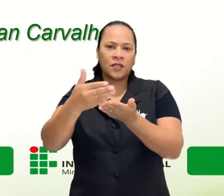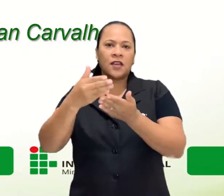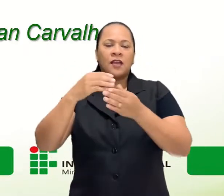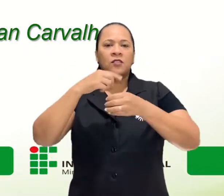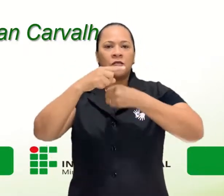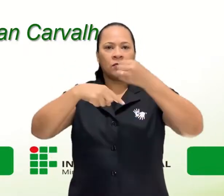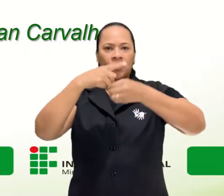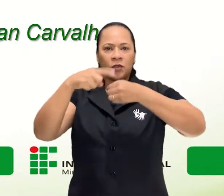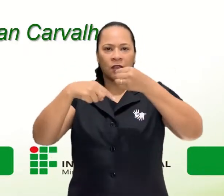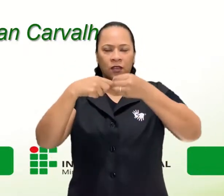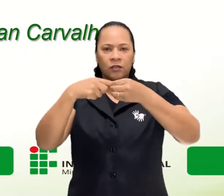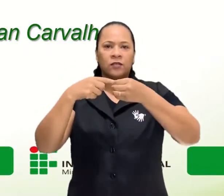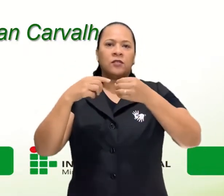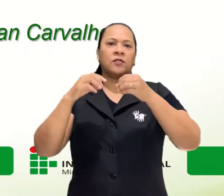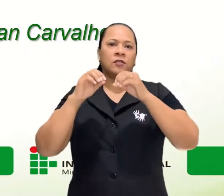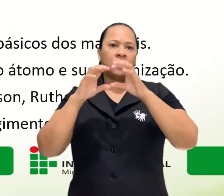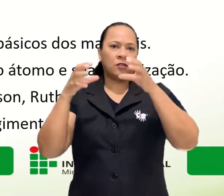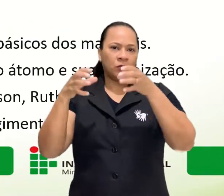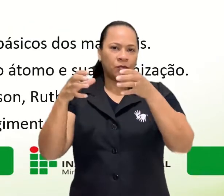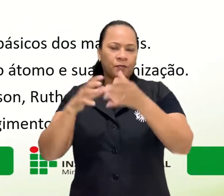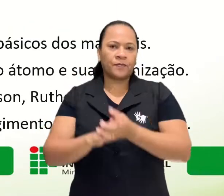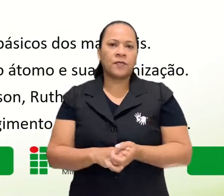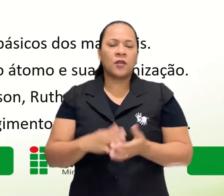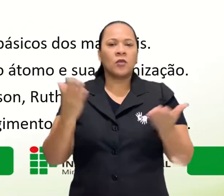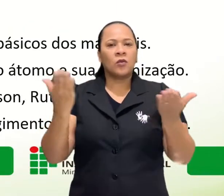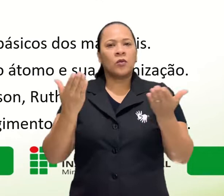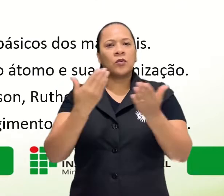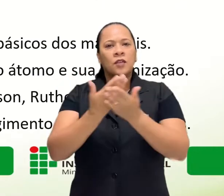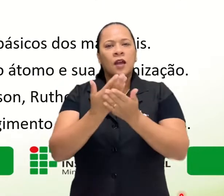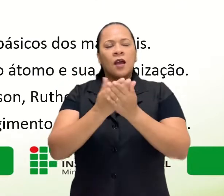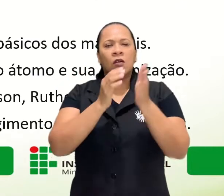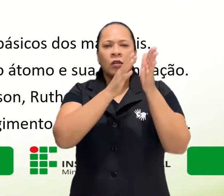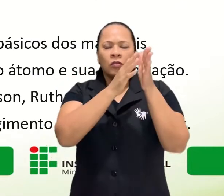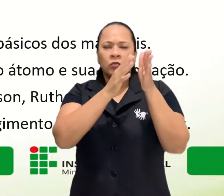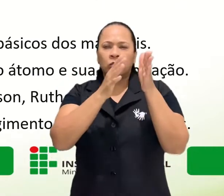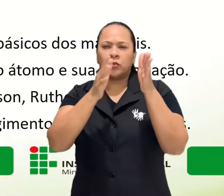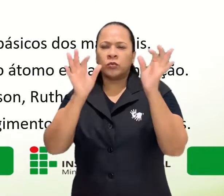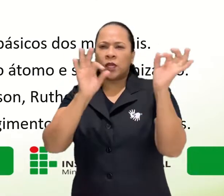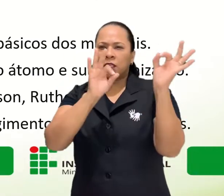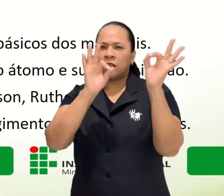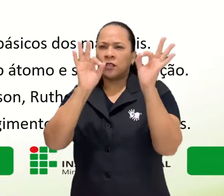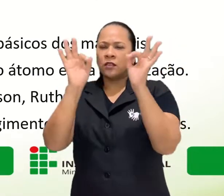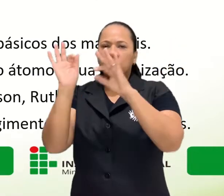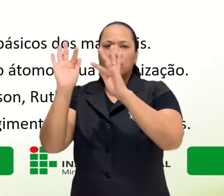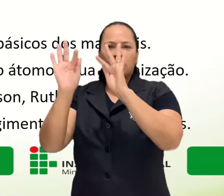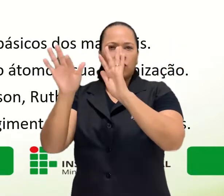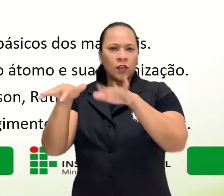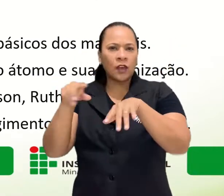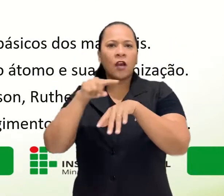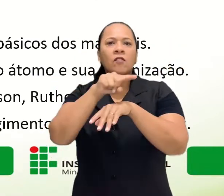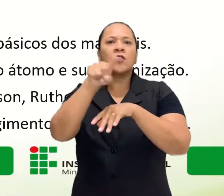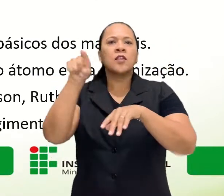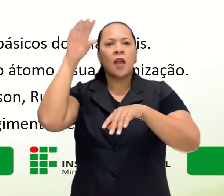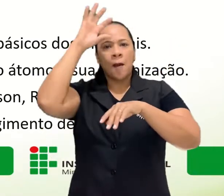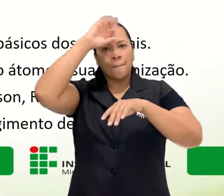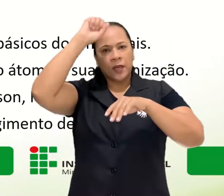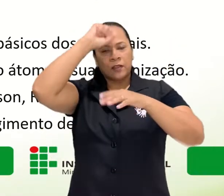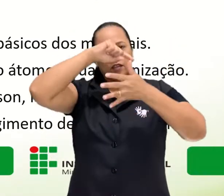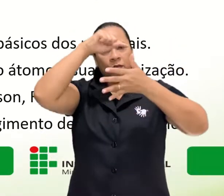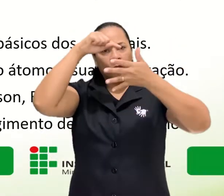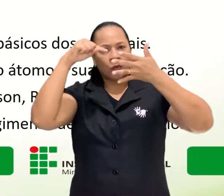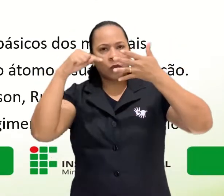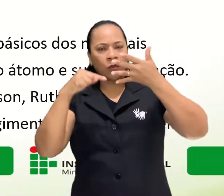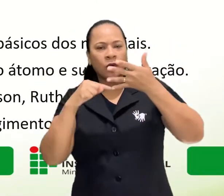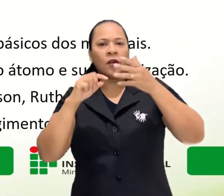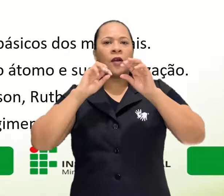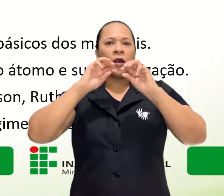de modelos atômicos. No final dessa aula, vocês devem reconhecer que a matéria é feita de